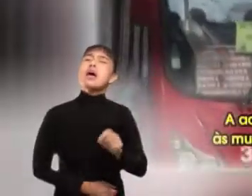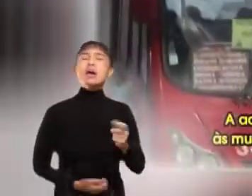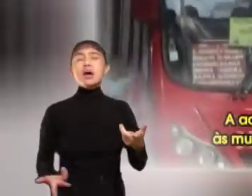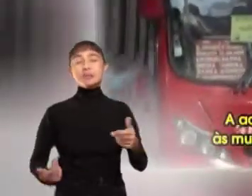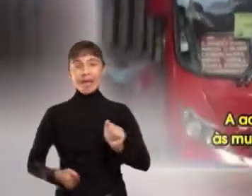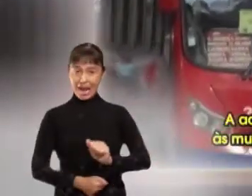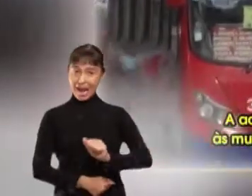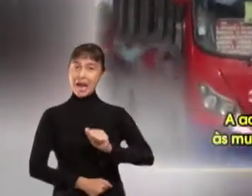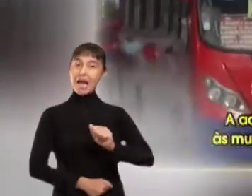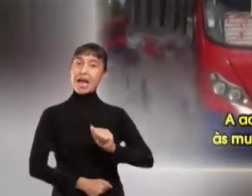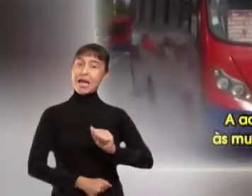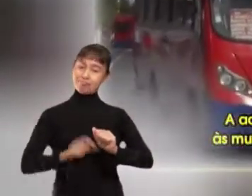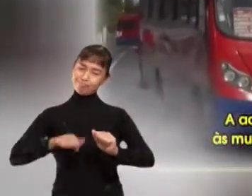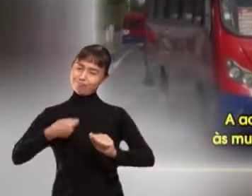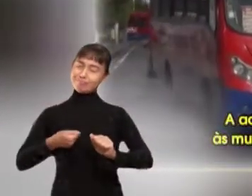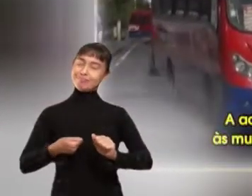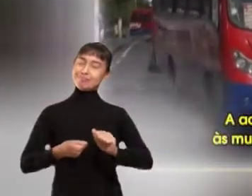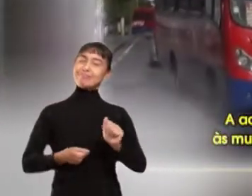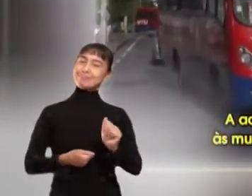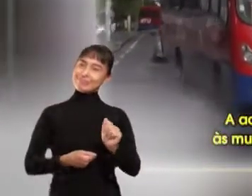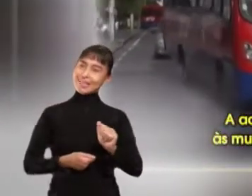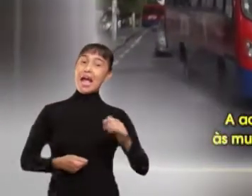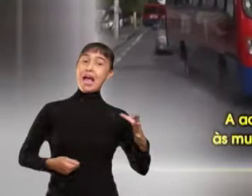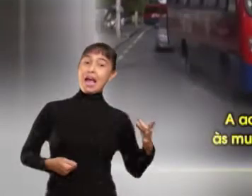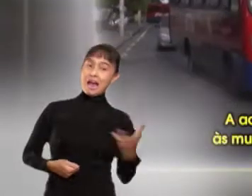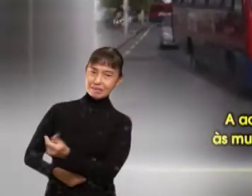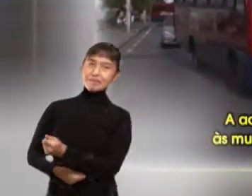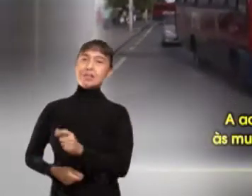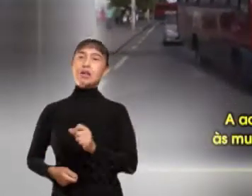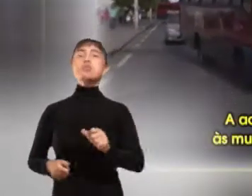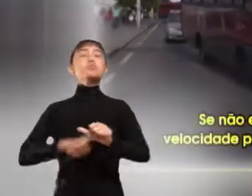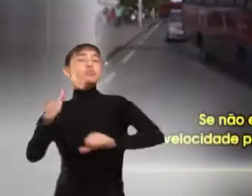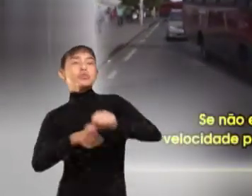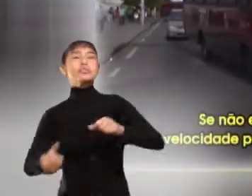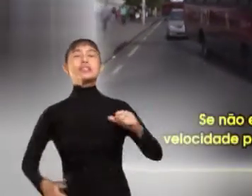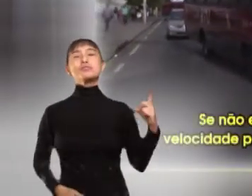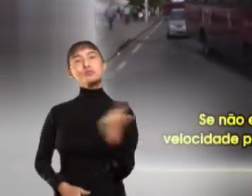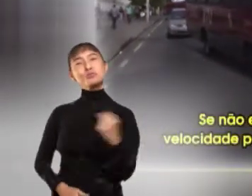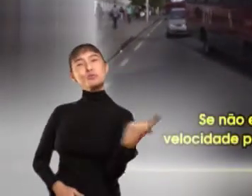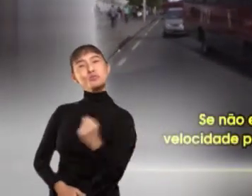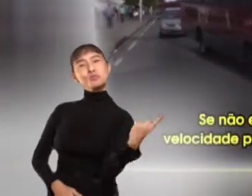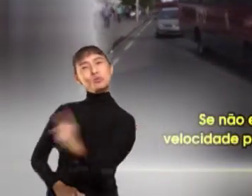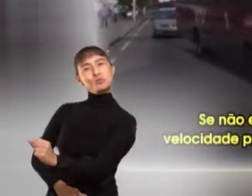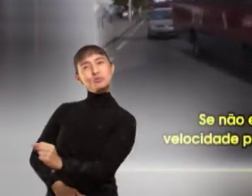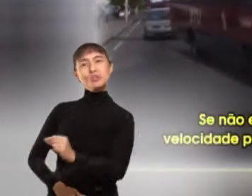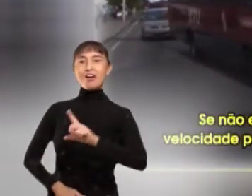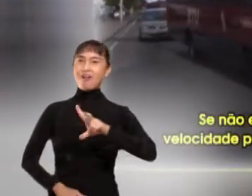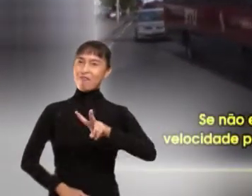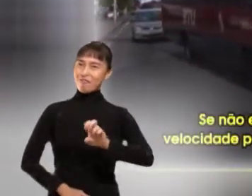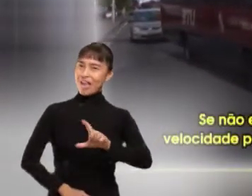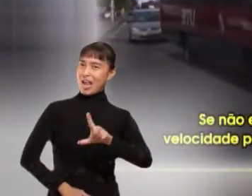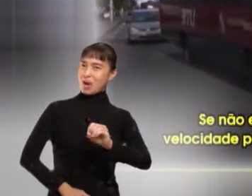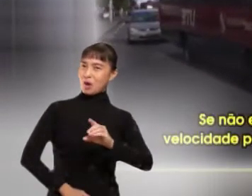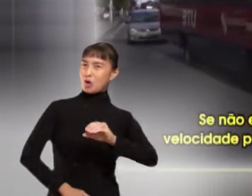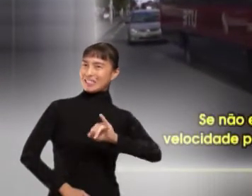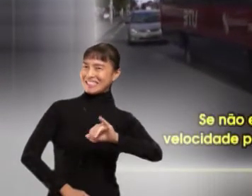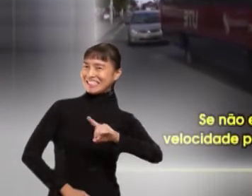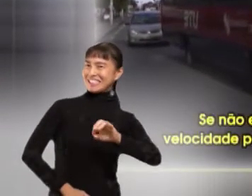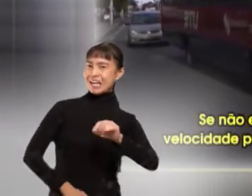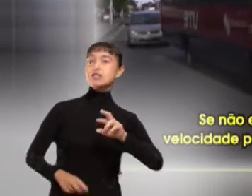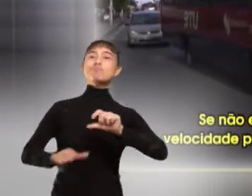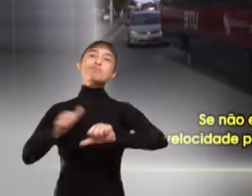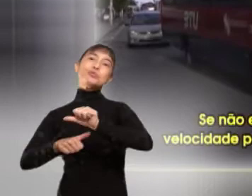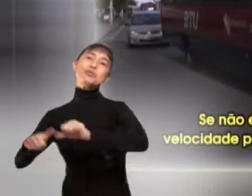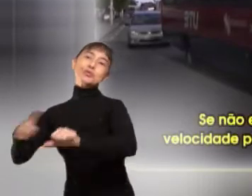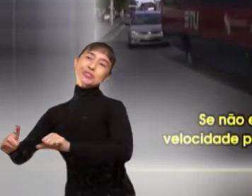A aceleração está ligada às mudanças de velocidade. Se não existir aceleração, o vetor